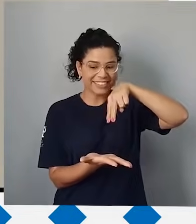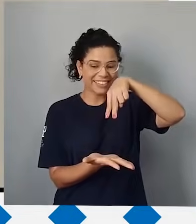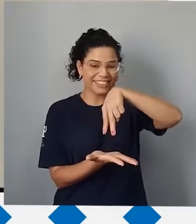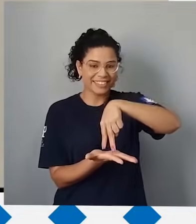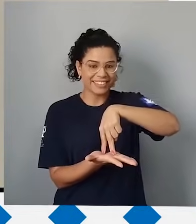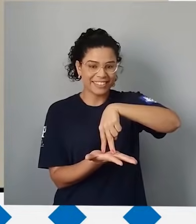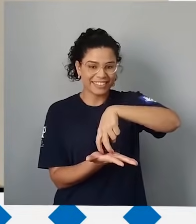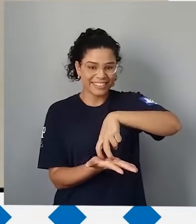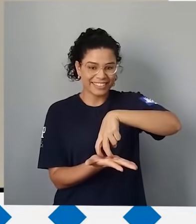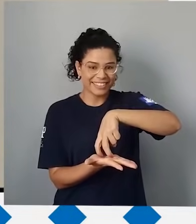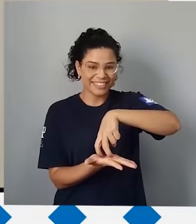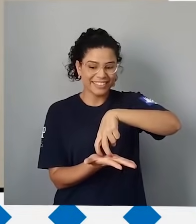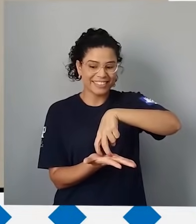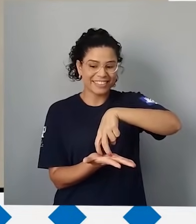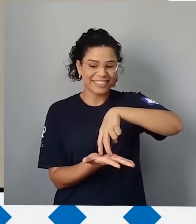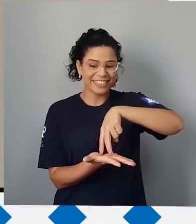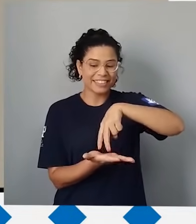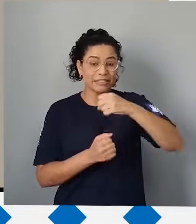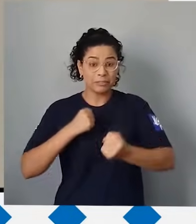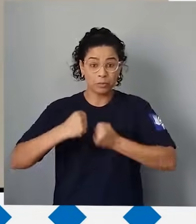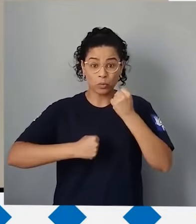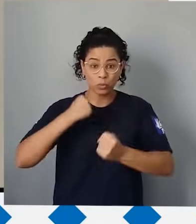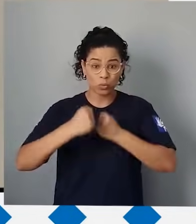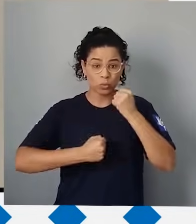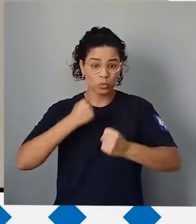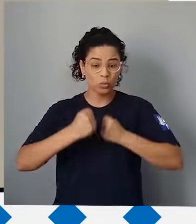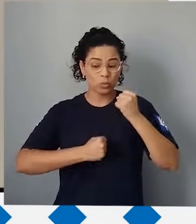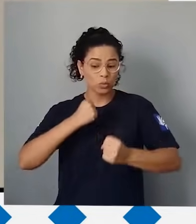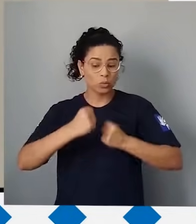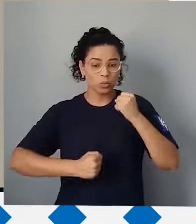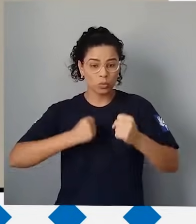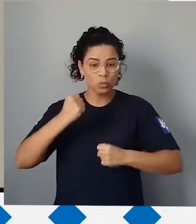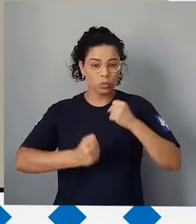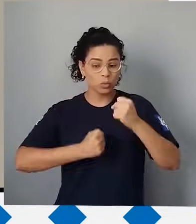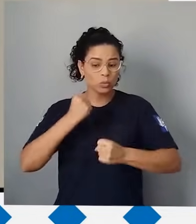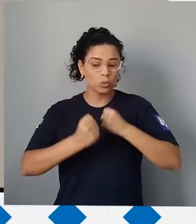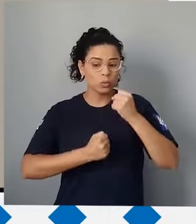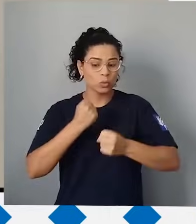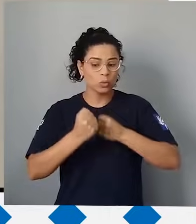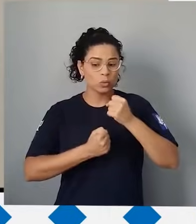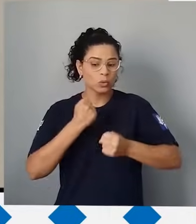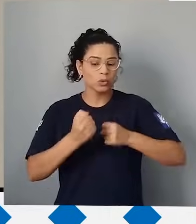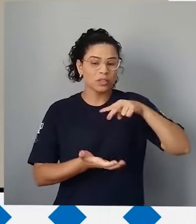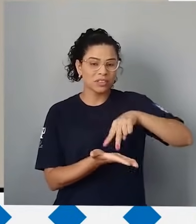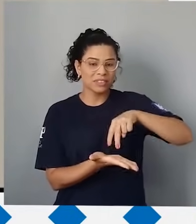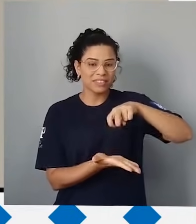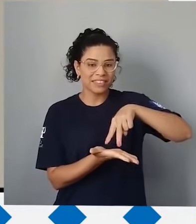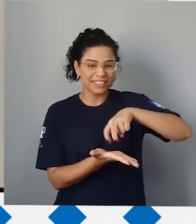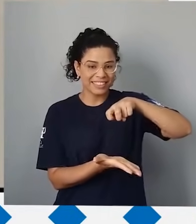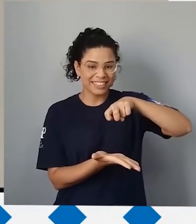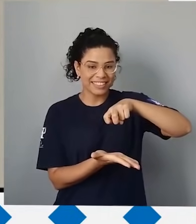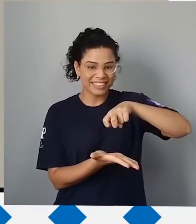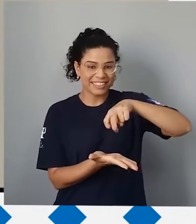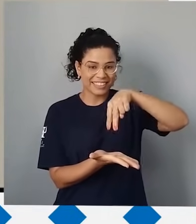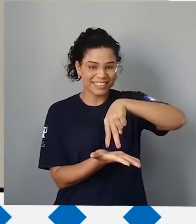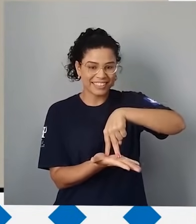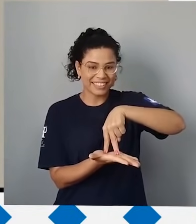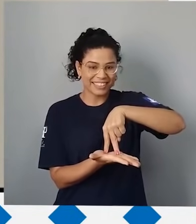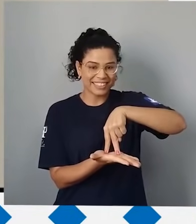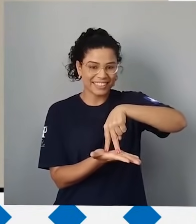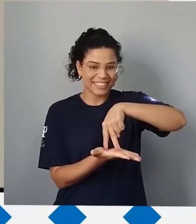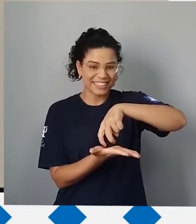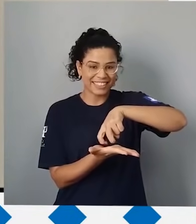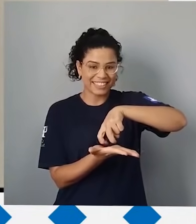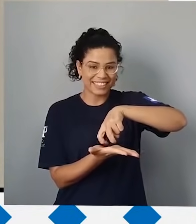ruka, simamaka. Kimbia, kimbia, kimbia, kimbia, kimbia, kimbia, ruka, ruka, ruka,